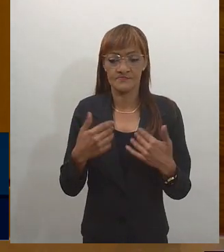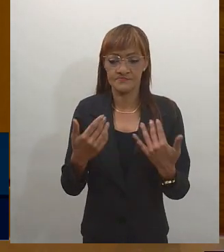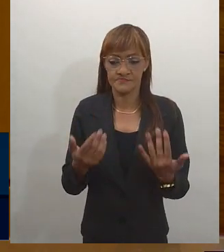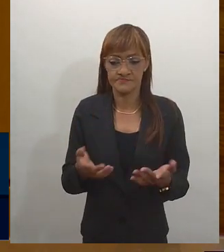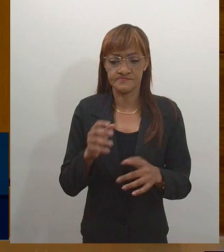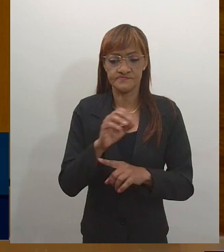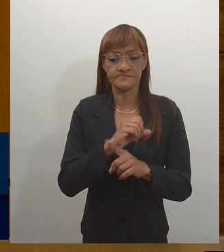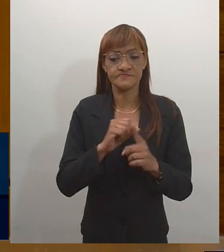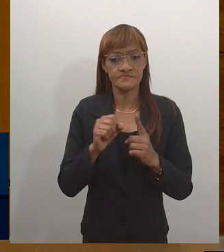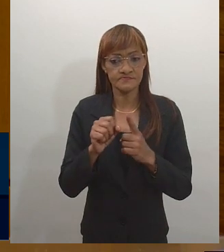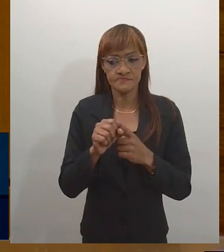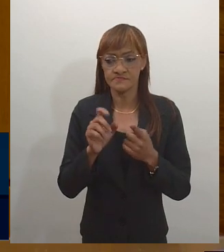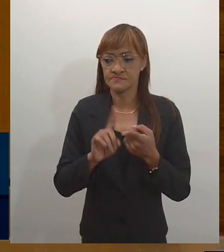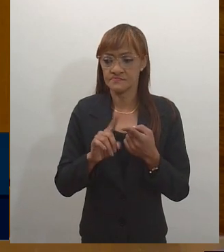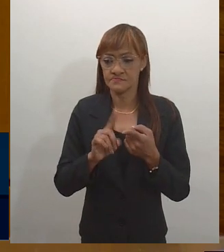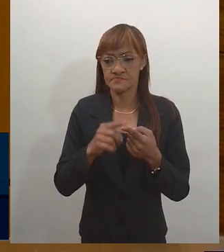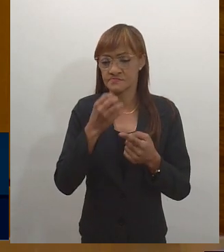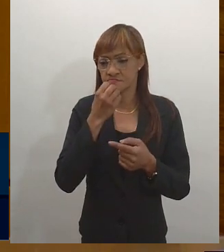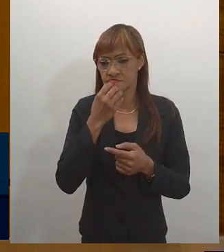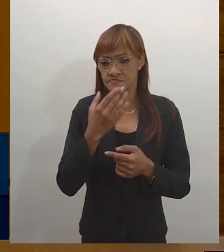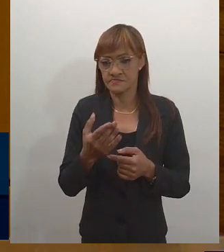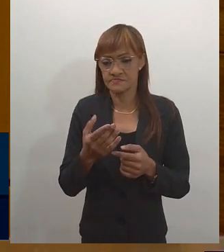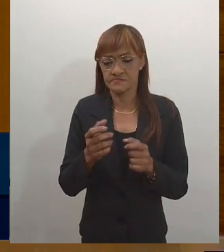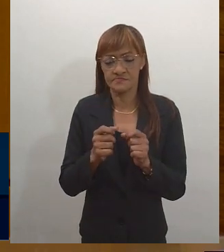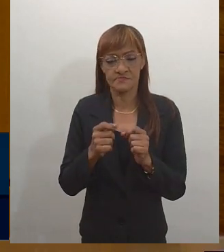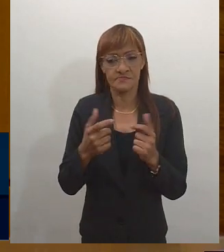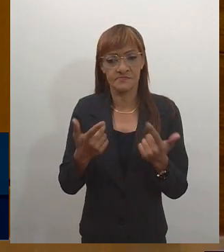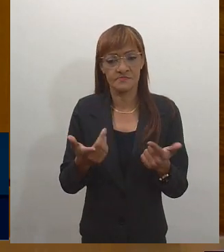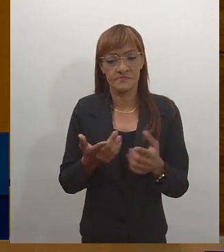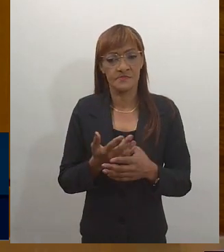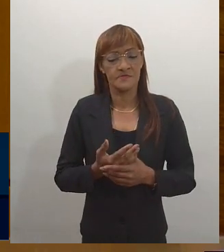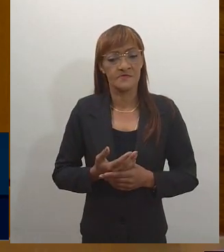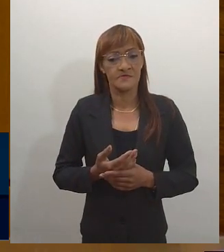que a gente aproveitou, nós aproveitamos, para fazer